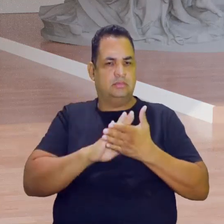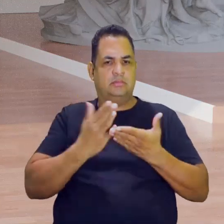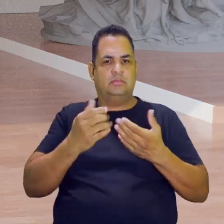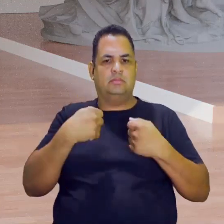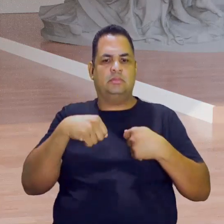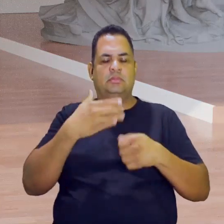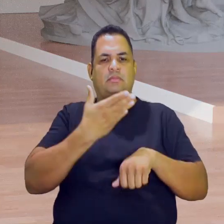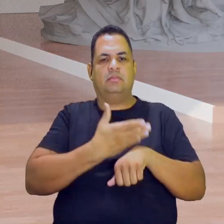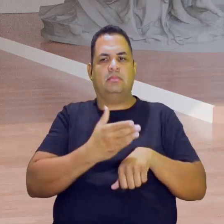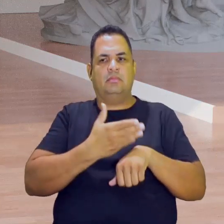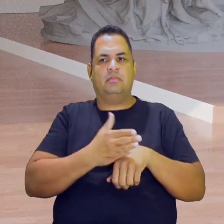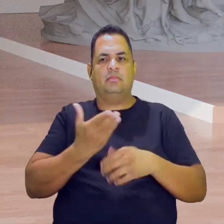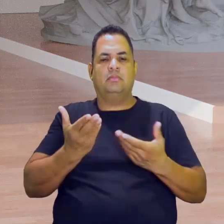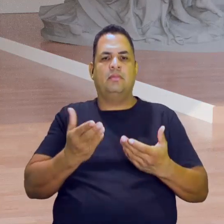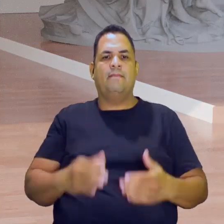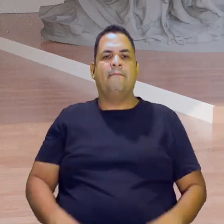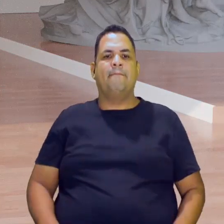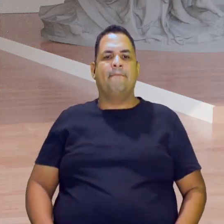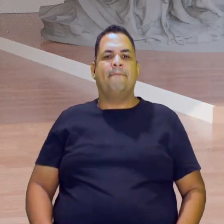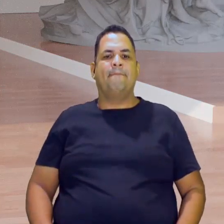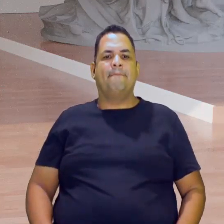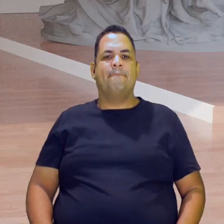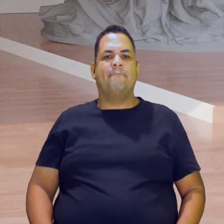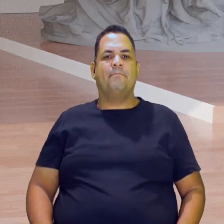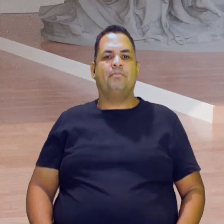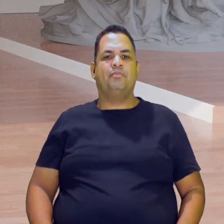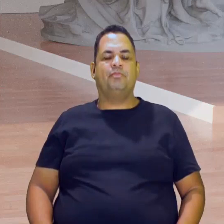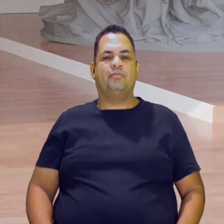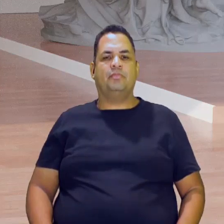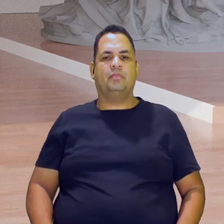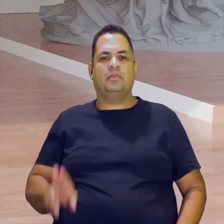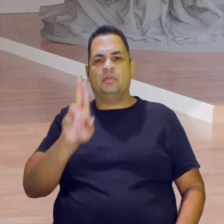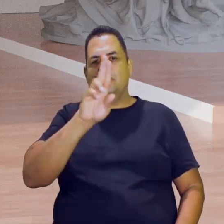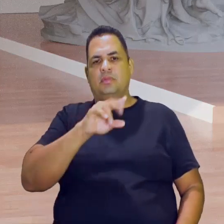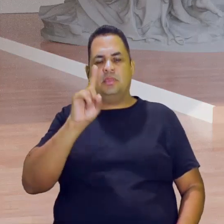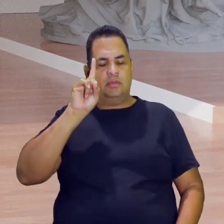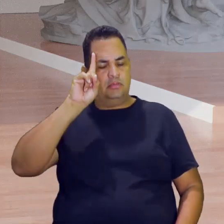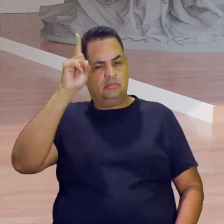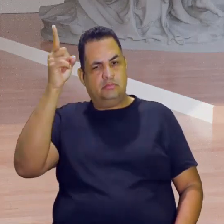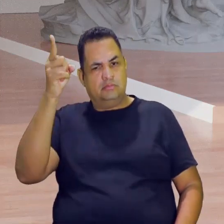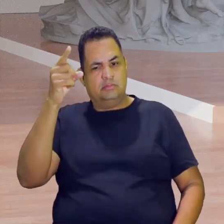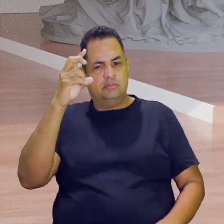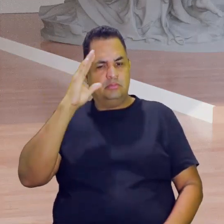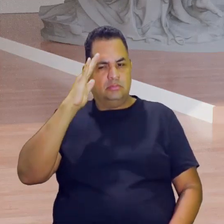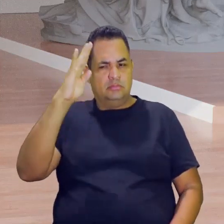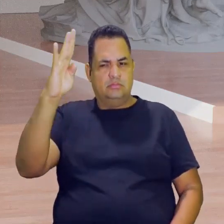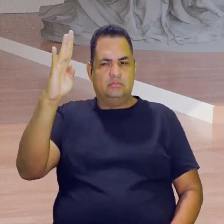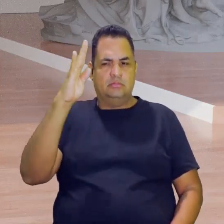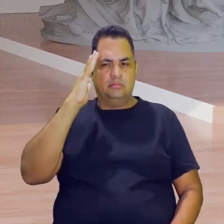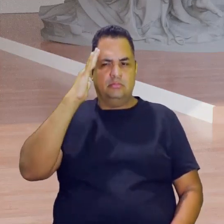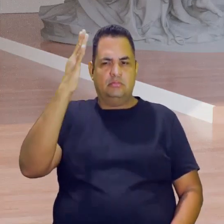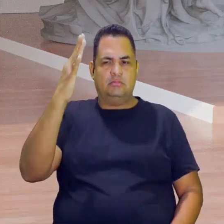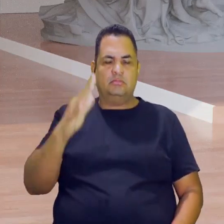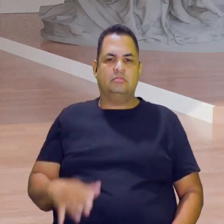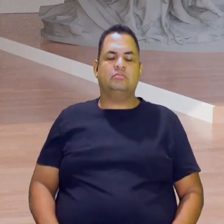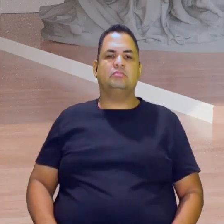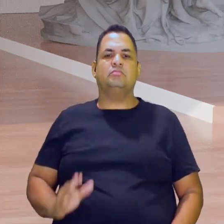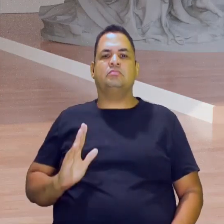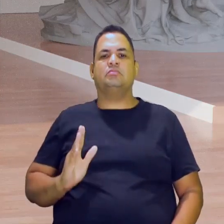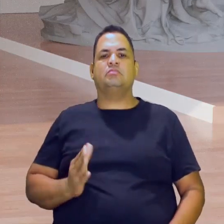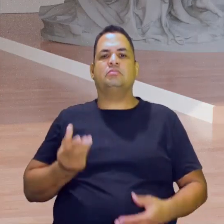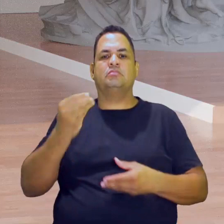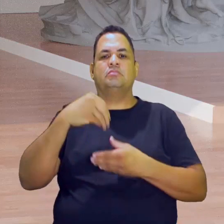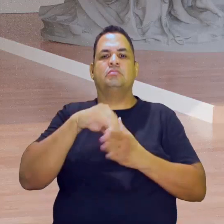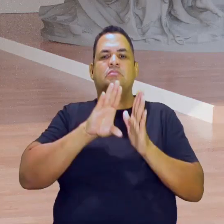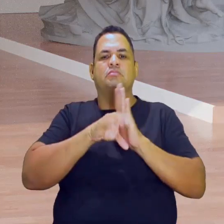também praticar, fazer algo no qual você vai utilizar da sua criatividade, da sua imaginação, certo? Dos